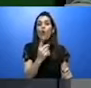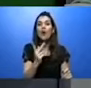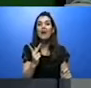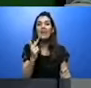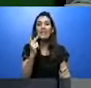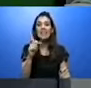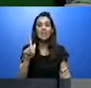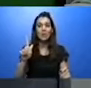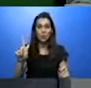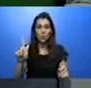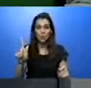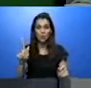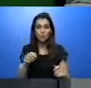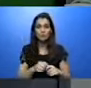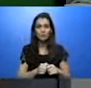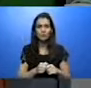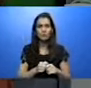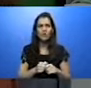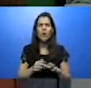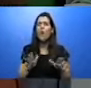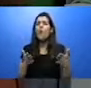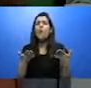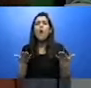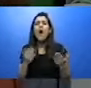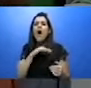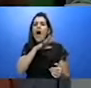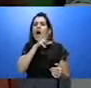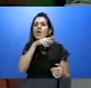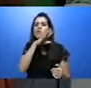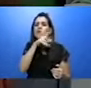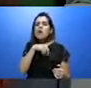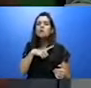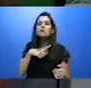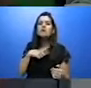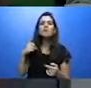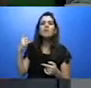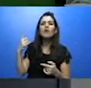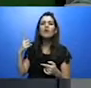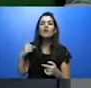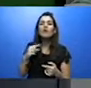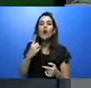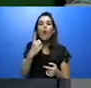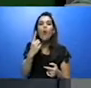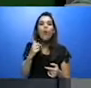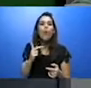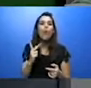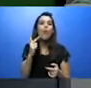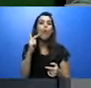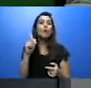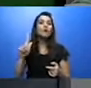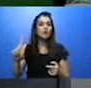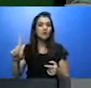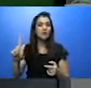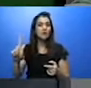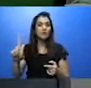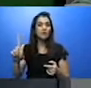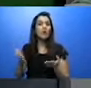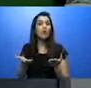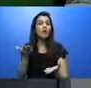quilo. Qual animal nós teríamos que pode pesar 1 quilograma? Ah, aqui, ó, um